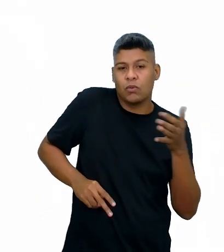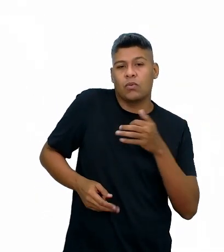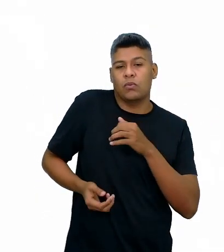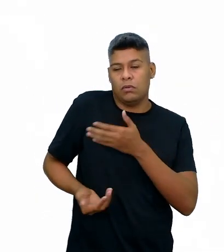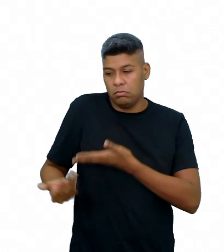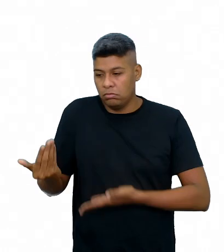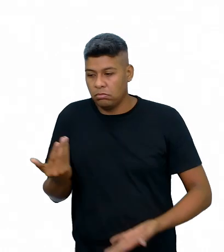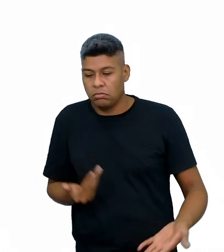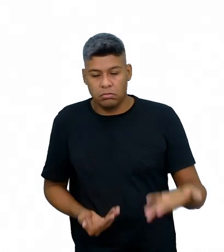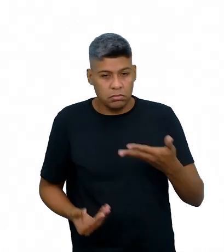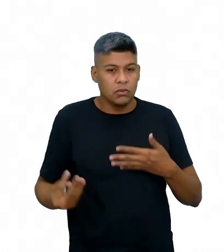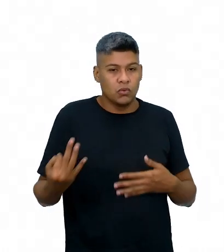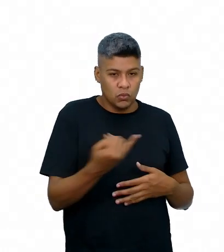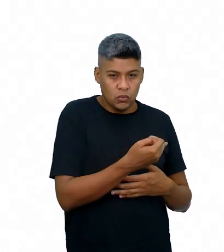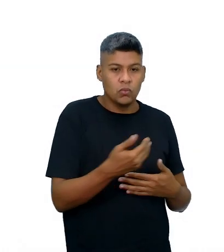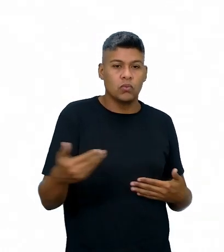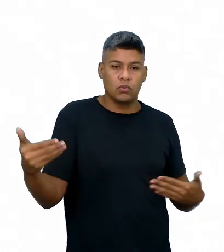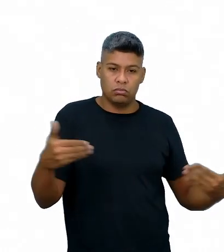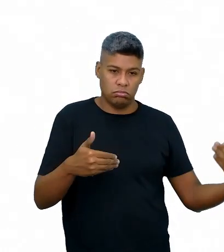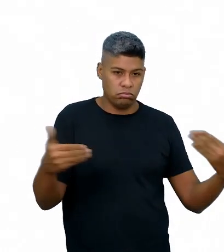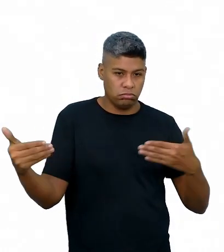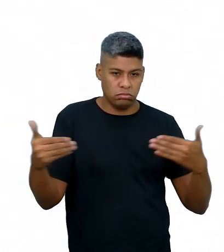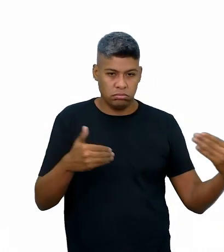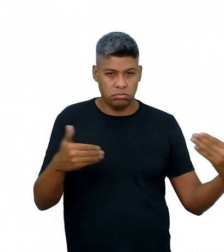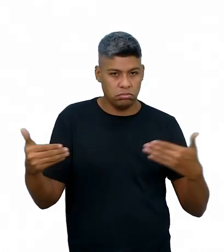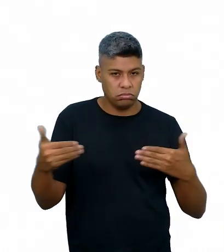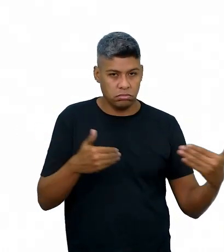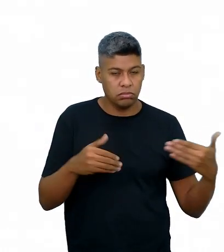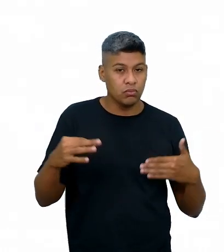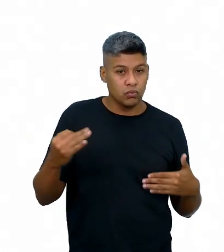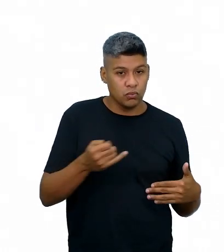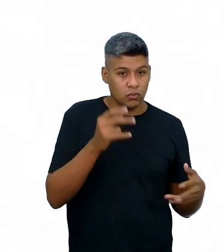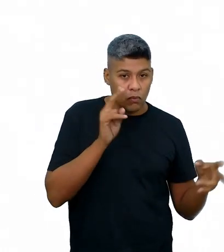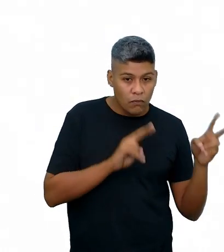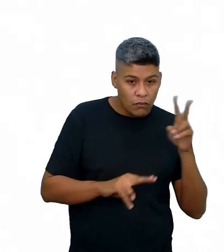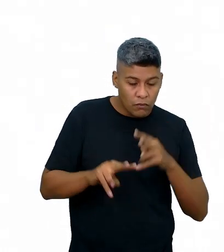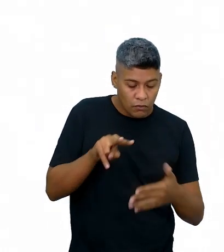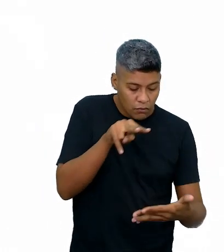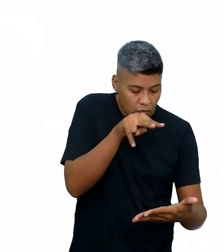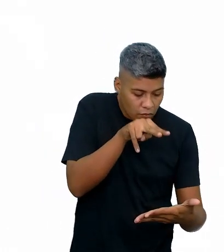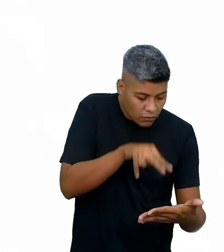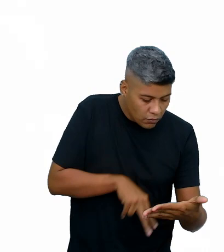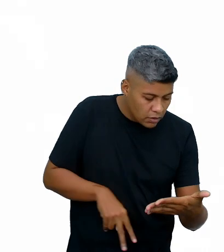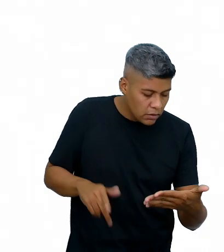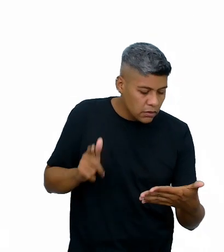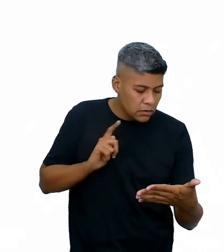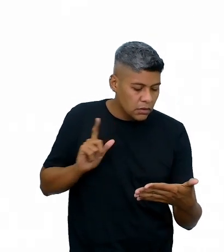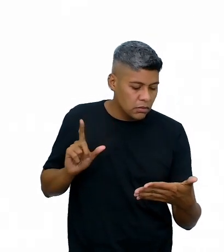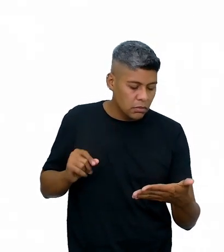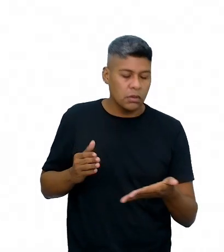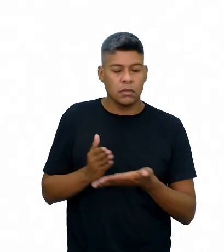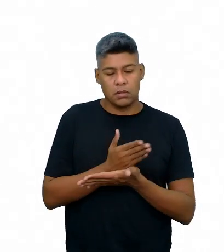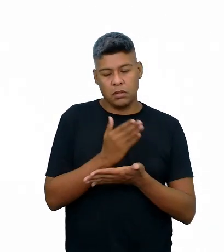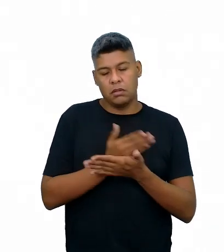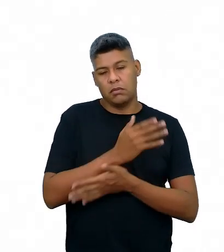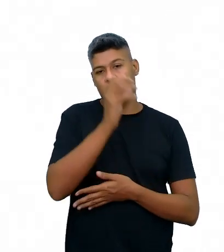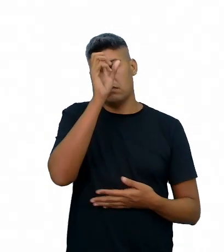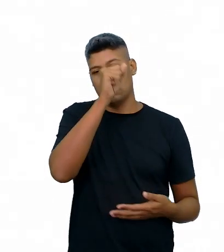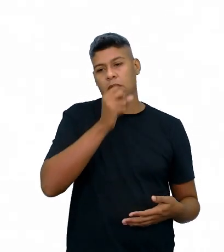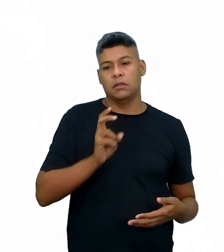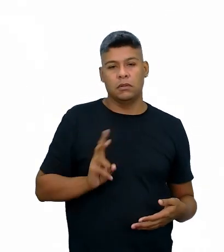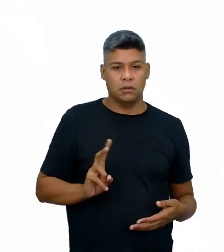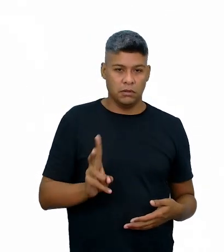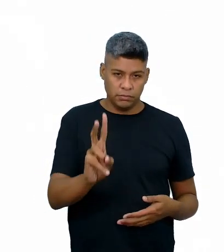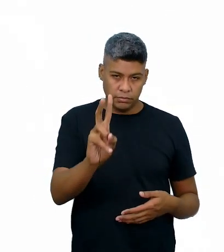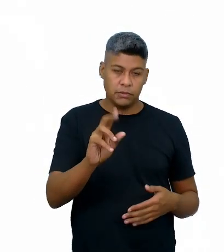compartilhada, em que todos participem, que todos estejam visualizando isso. Claro que todos já vão ter o caderno do Aprender Sempre em